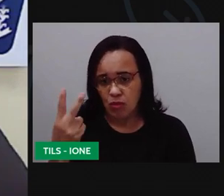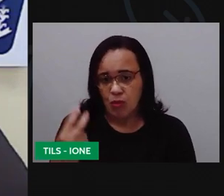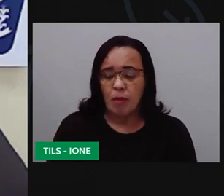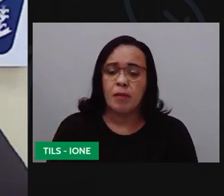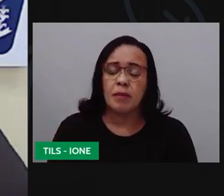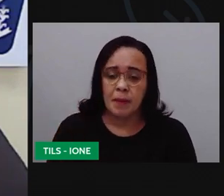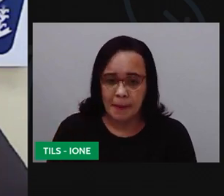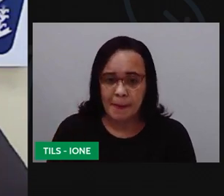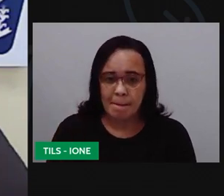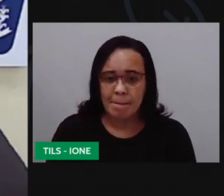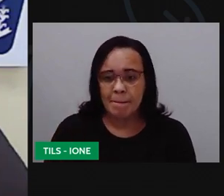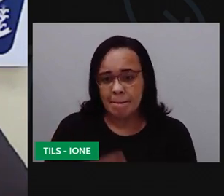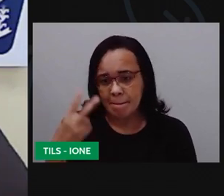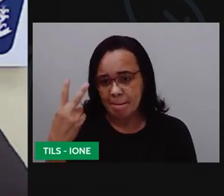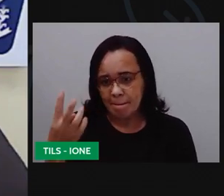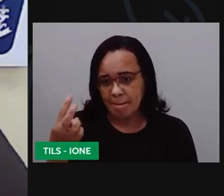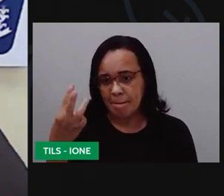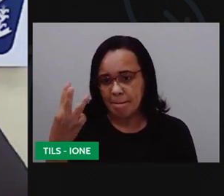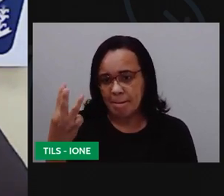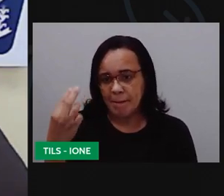Vou botar mais pertinho.